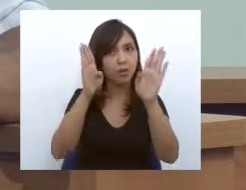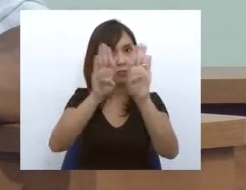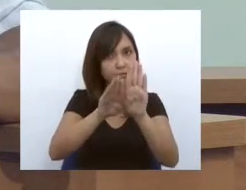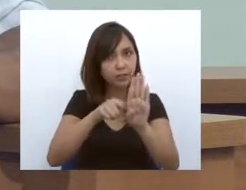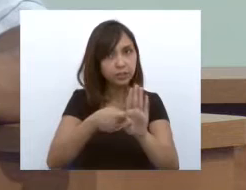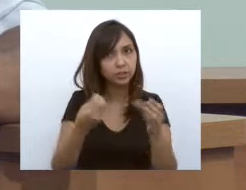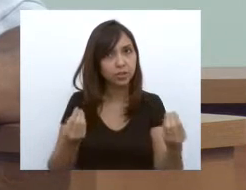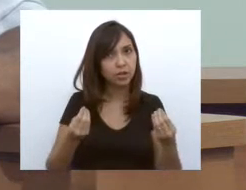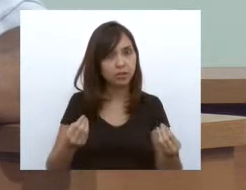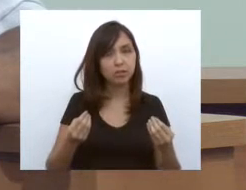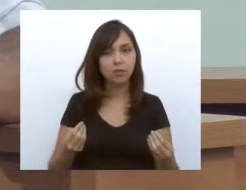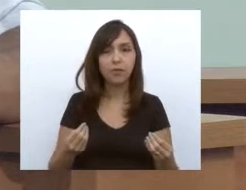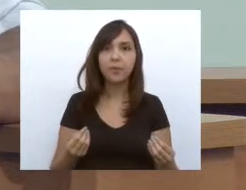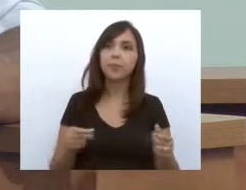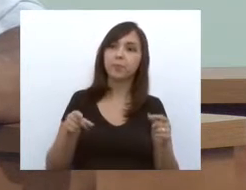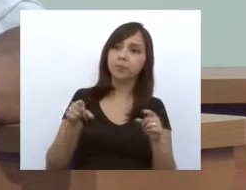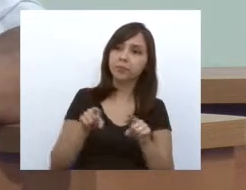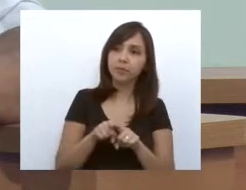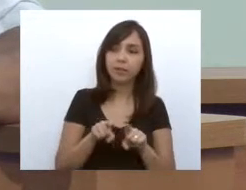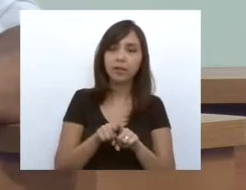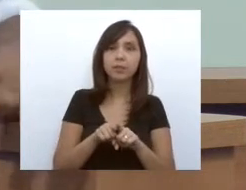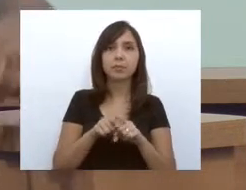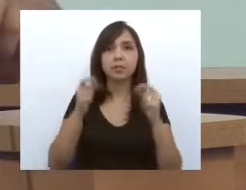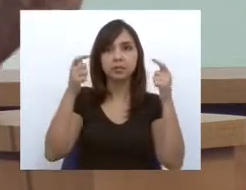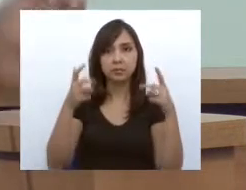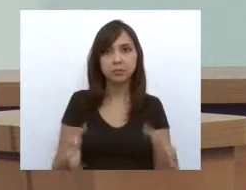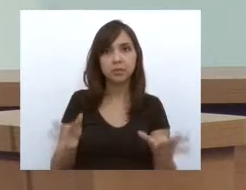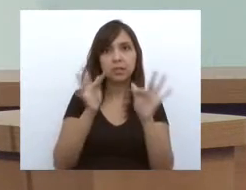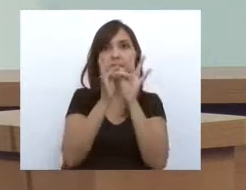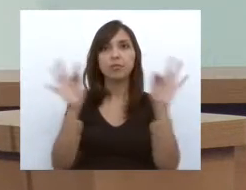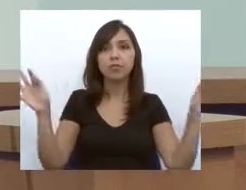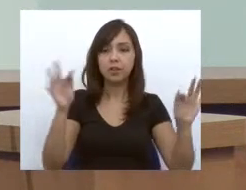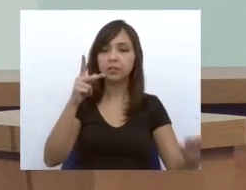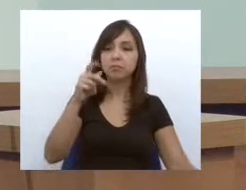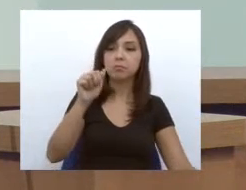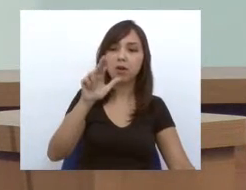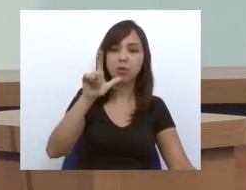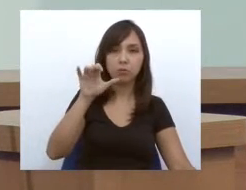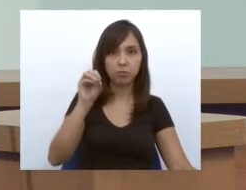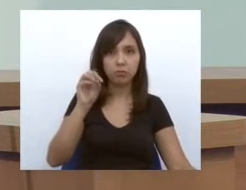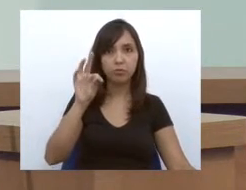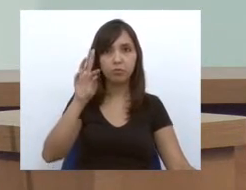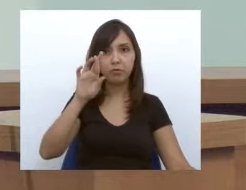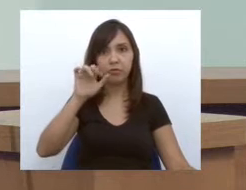Estado de São Paulo, e deixar uma frase aqui do Paulo Freire, que diz o seguinte: